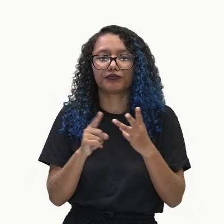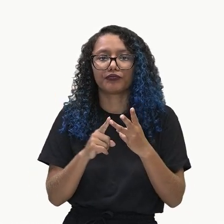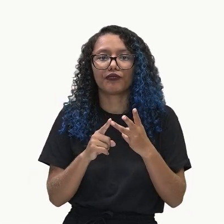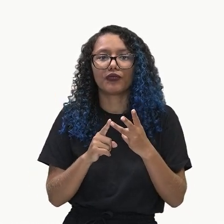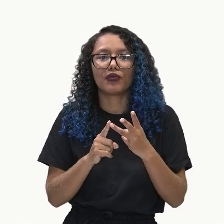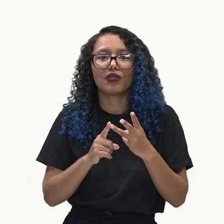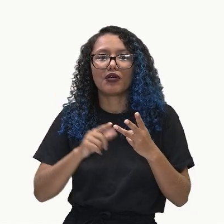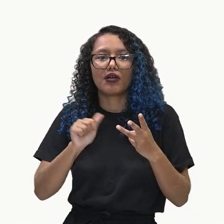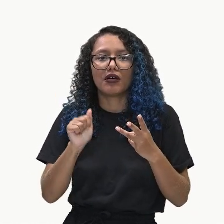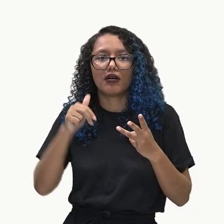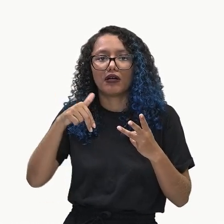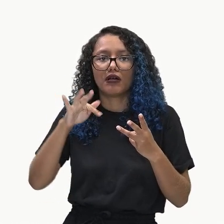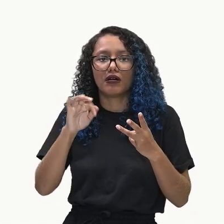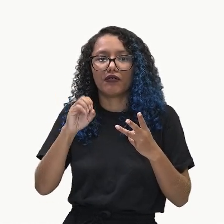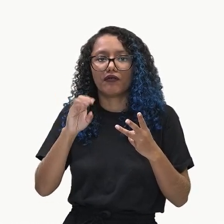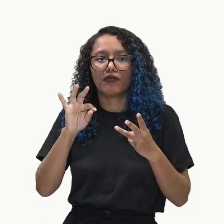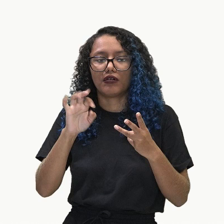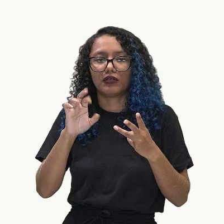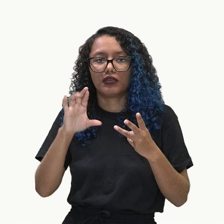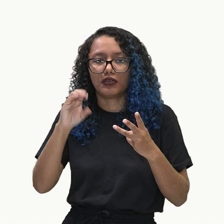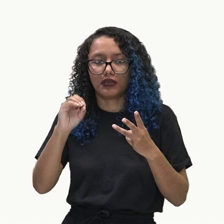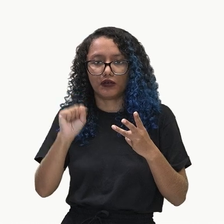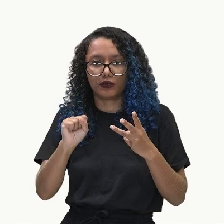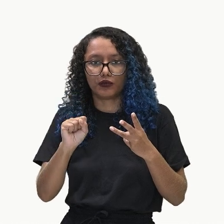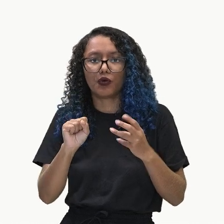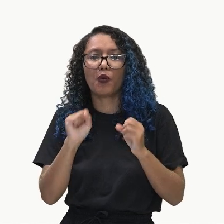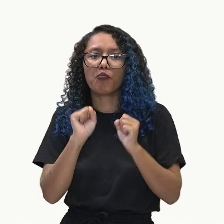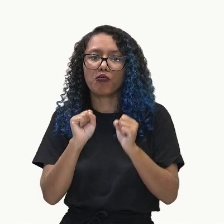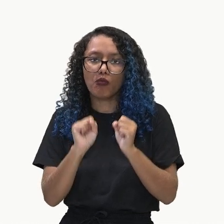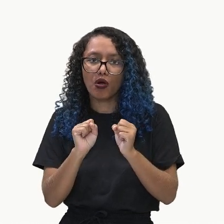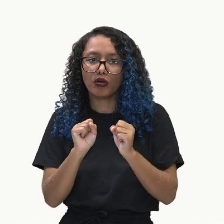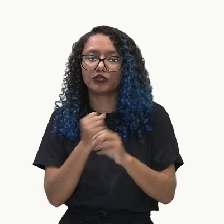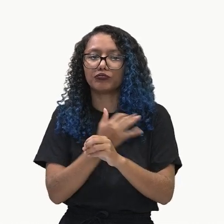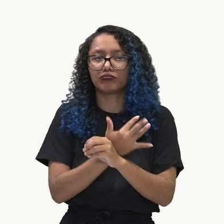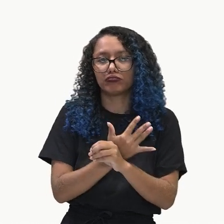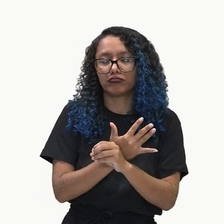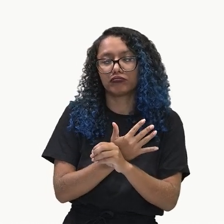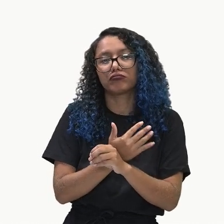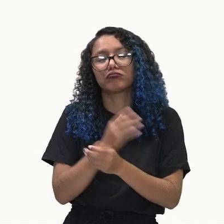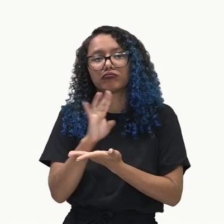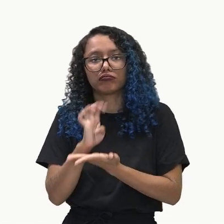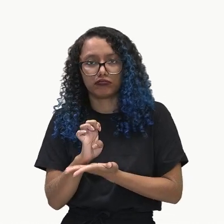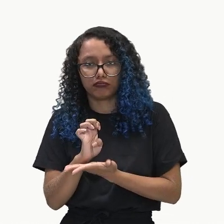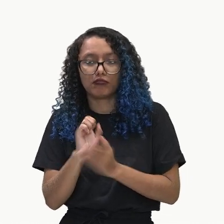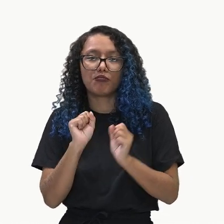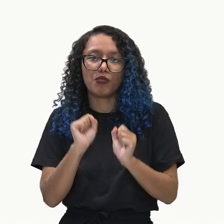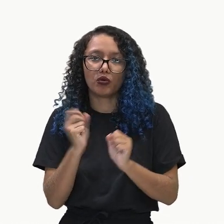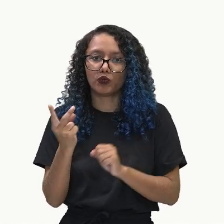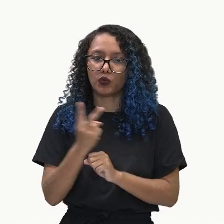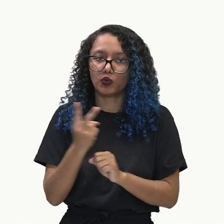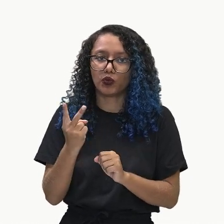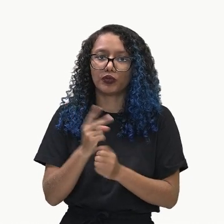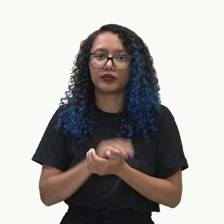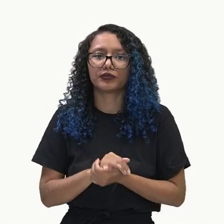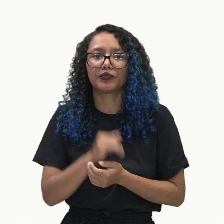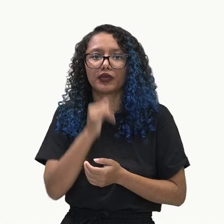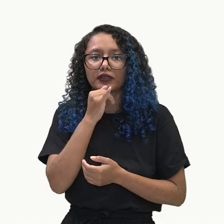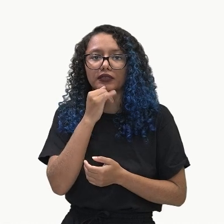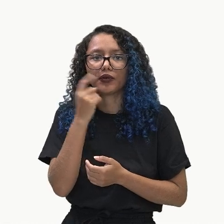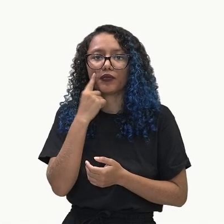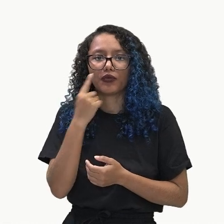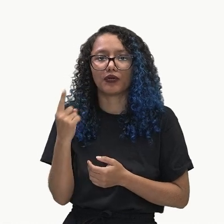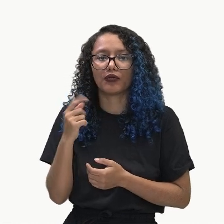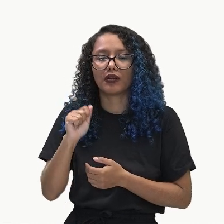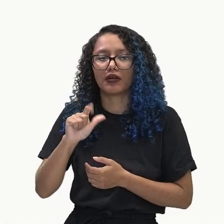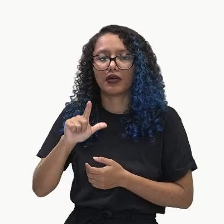anfóteros apresentam o caráter tanto ácido como básico, como aqui dado o exemplo do hidróxido